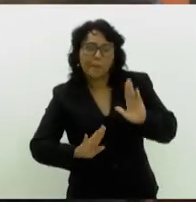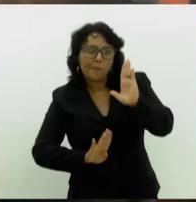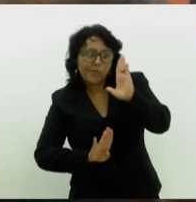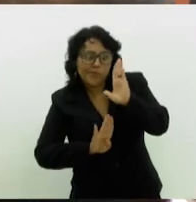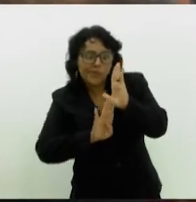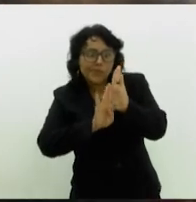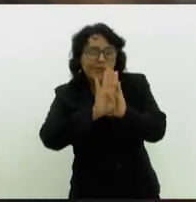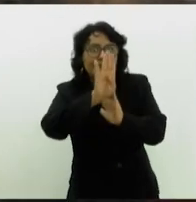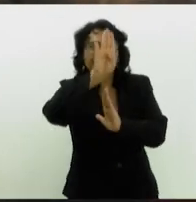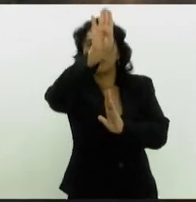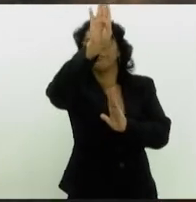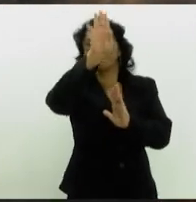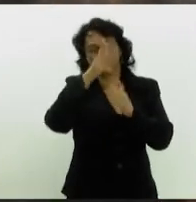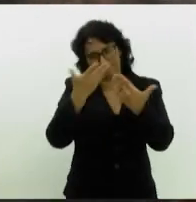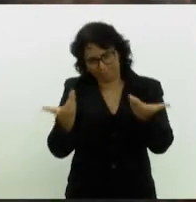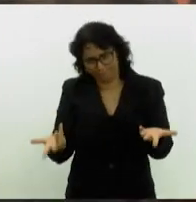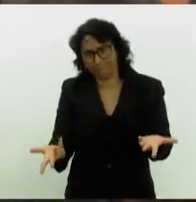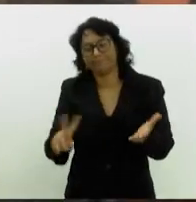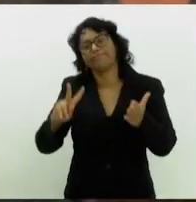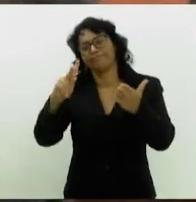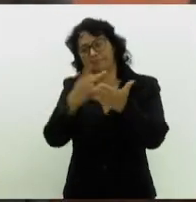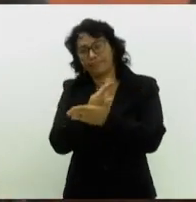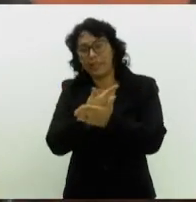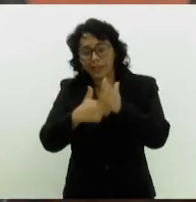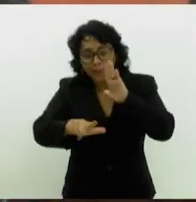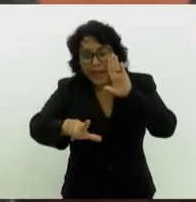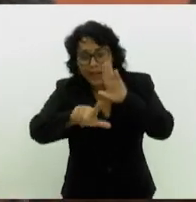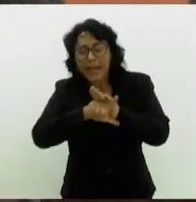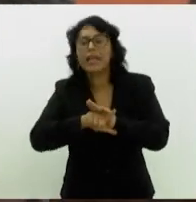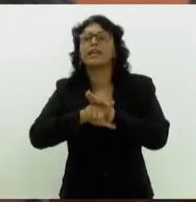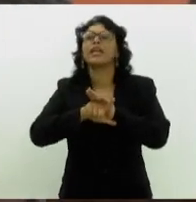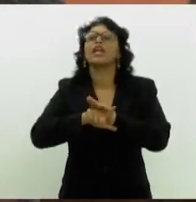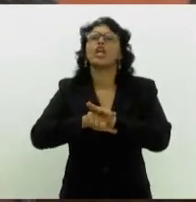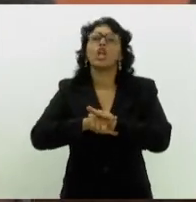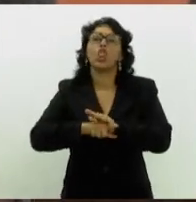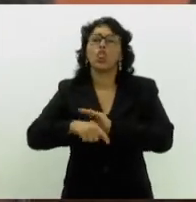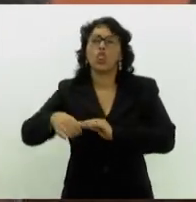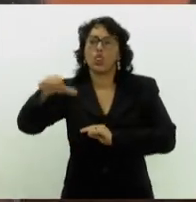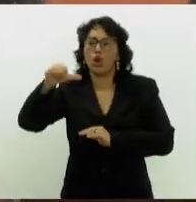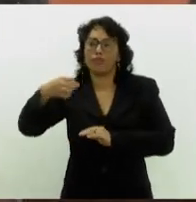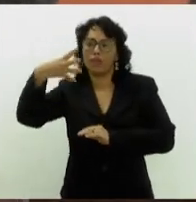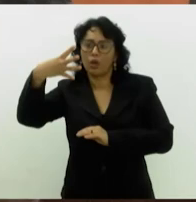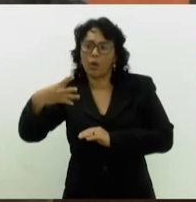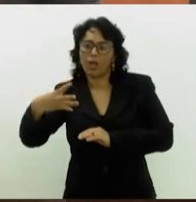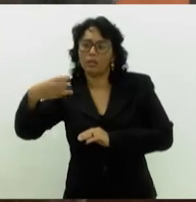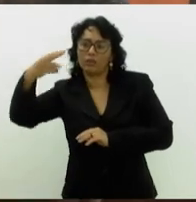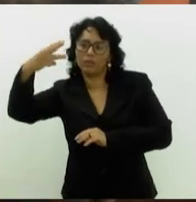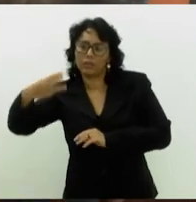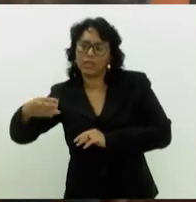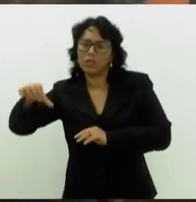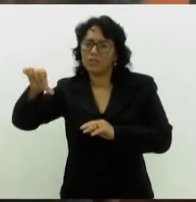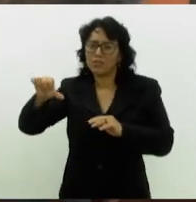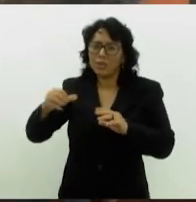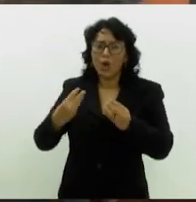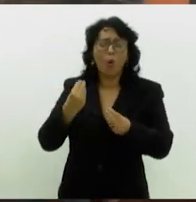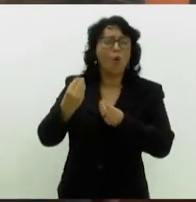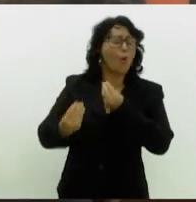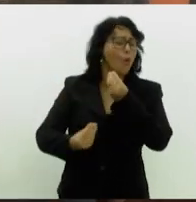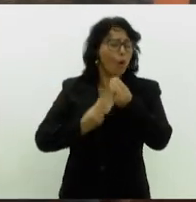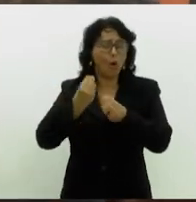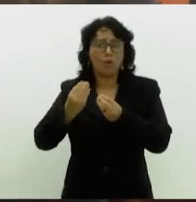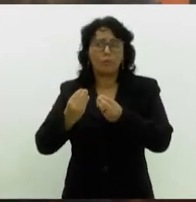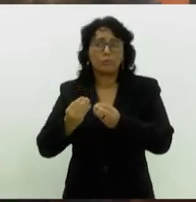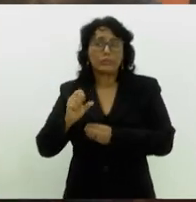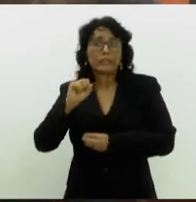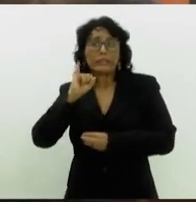perda nesse caso é que a lei 9436 prevê que ela só pode ocorrer se o crescimento da receita